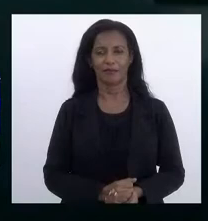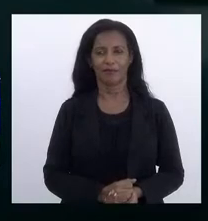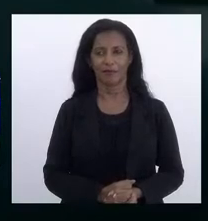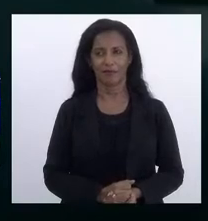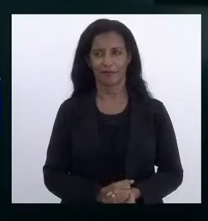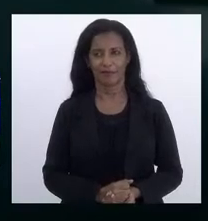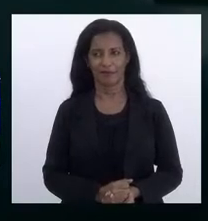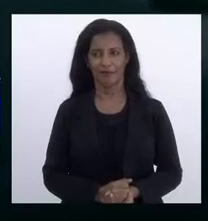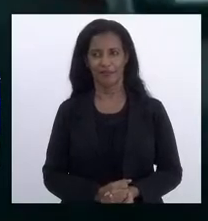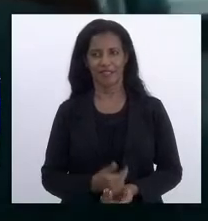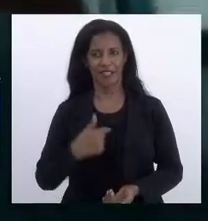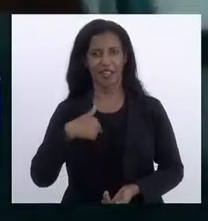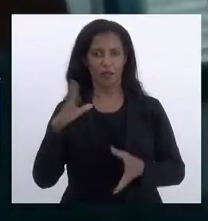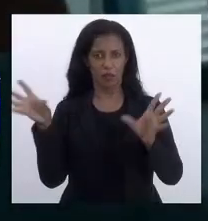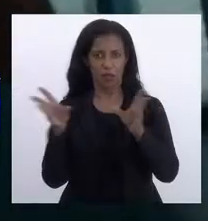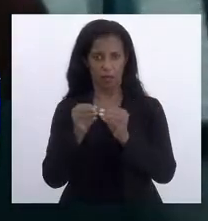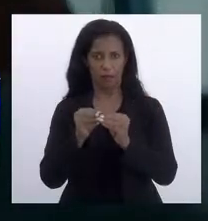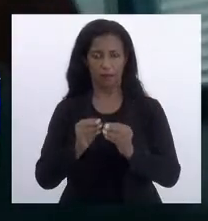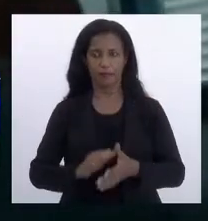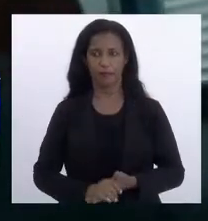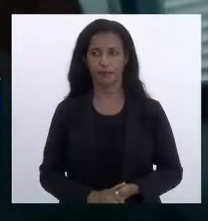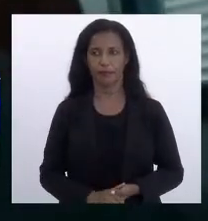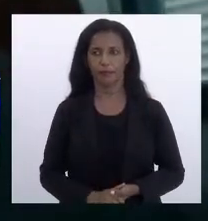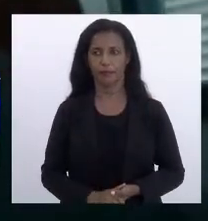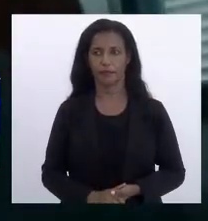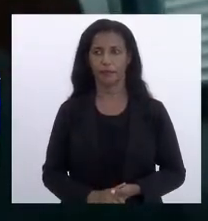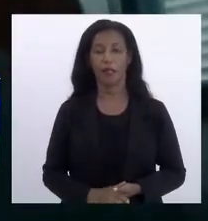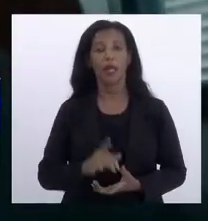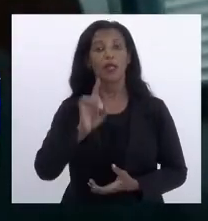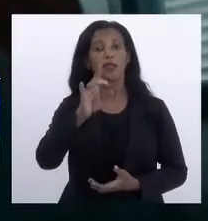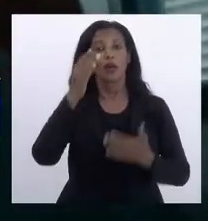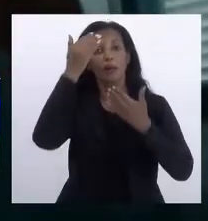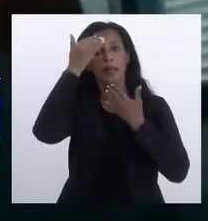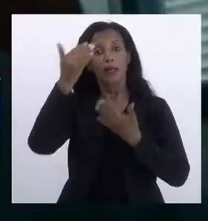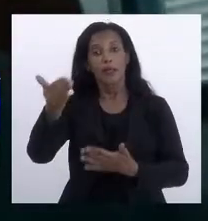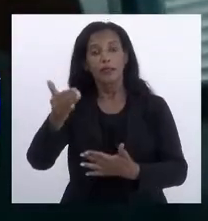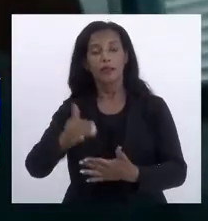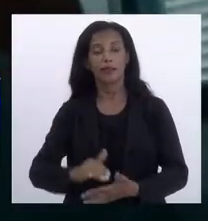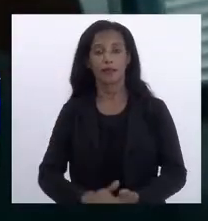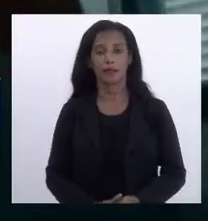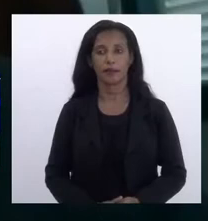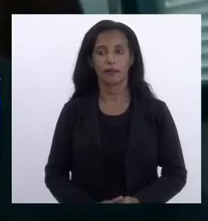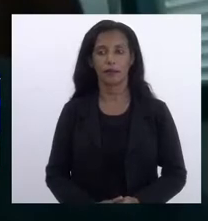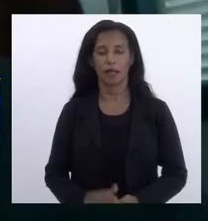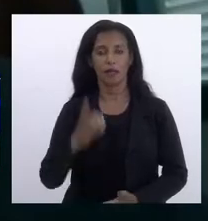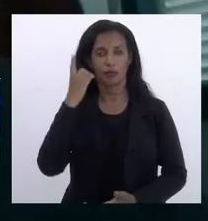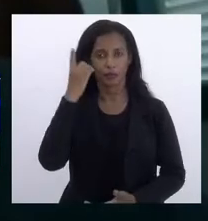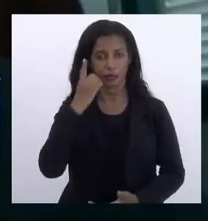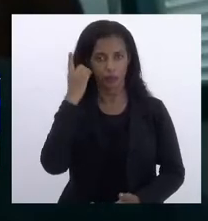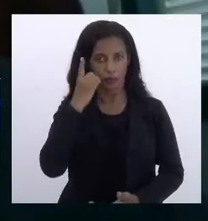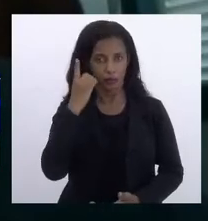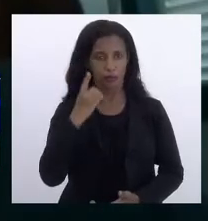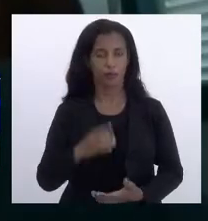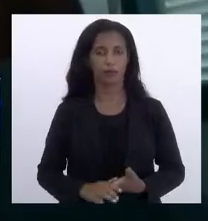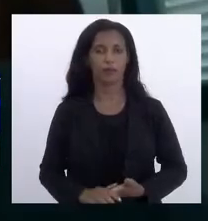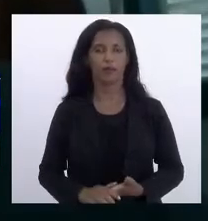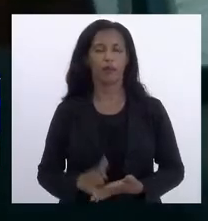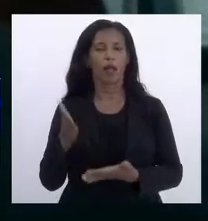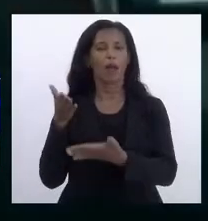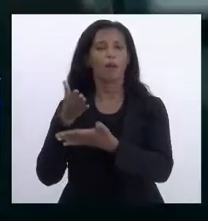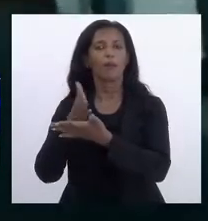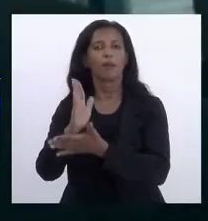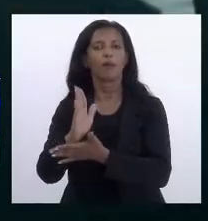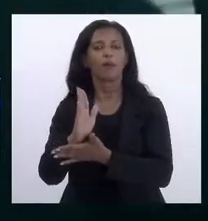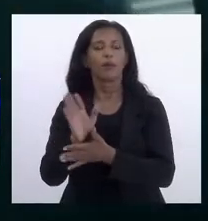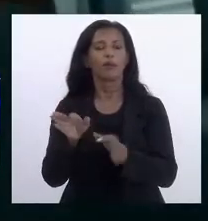eu serei realmente breve. É para agradecer aos deputados e deputadas a aprovação